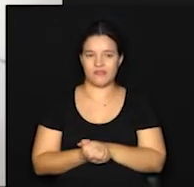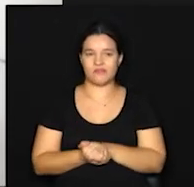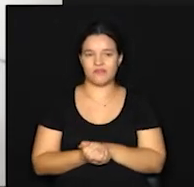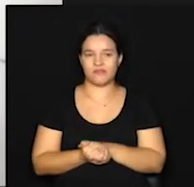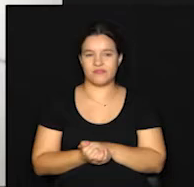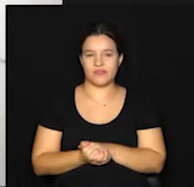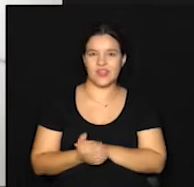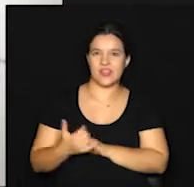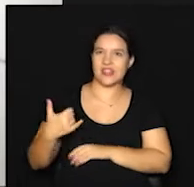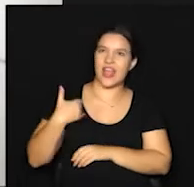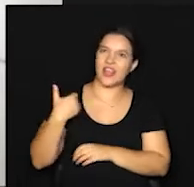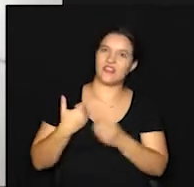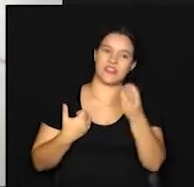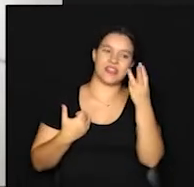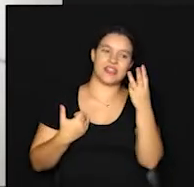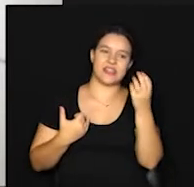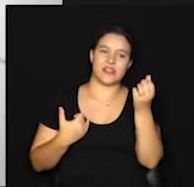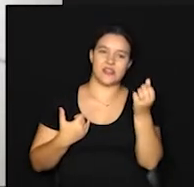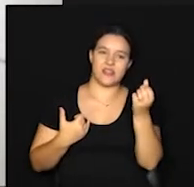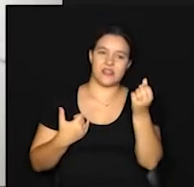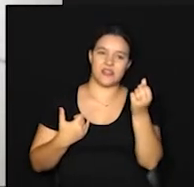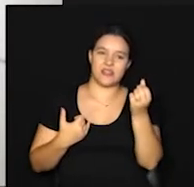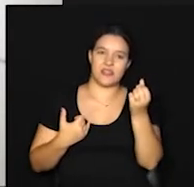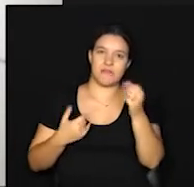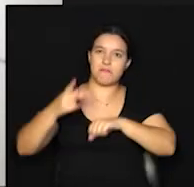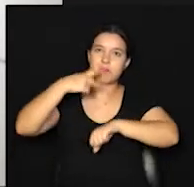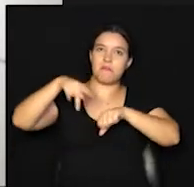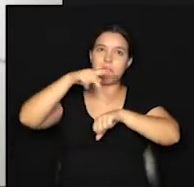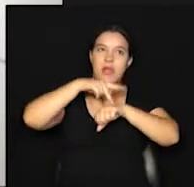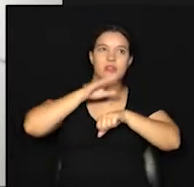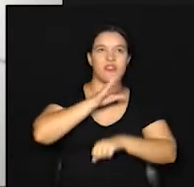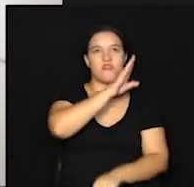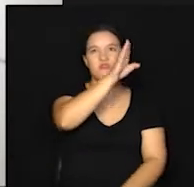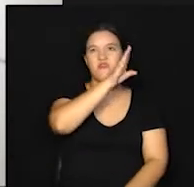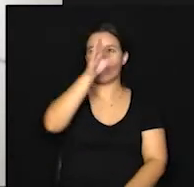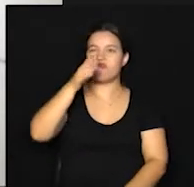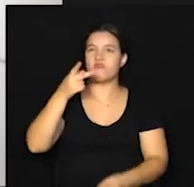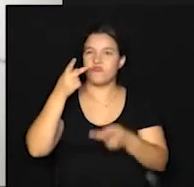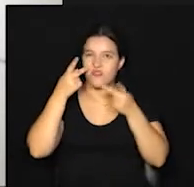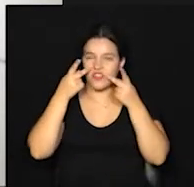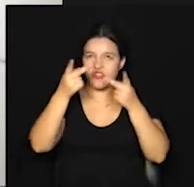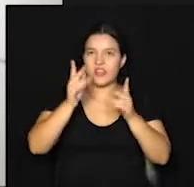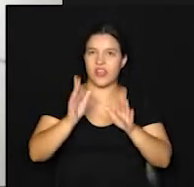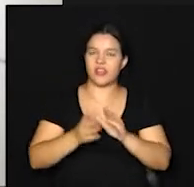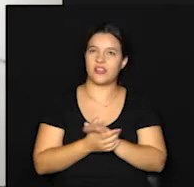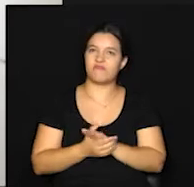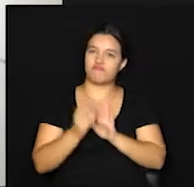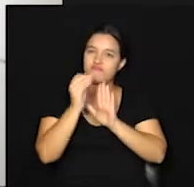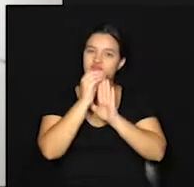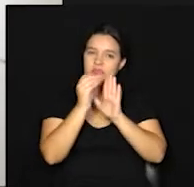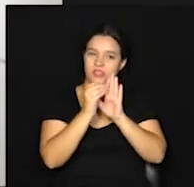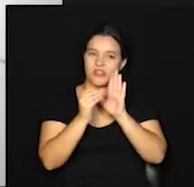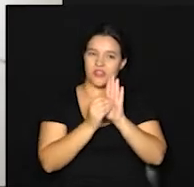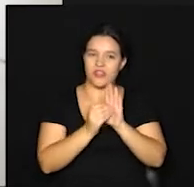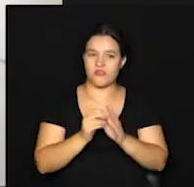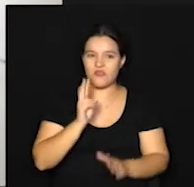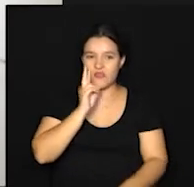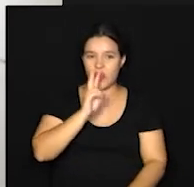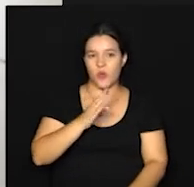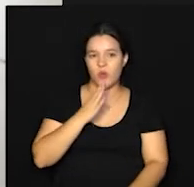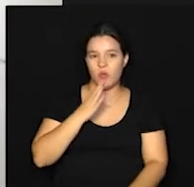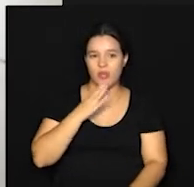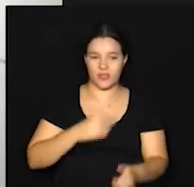eu tô com 36 anos, quantos países eu já visitei? Aí eu falei, fiz uma listinha, vi que eu já tinha conhecido